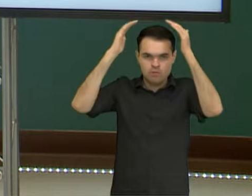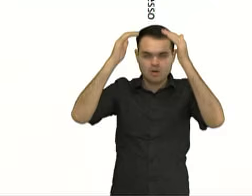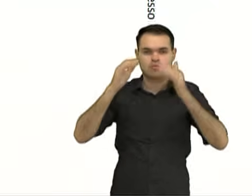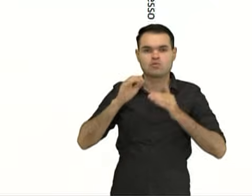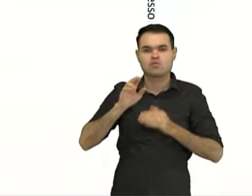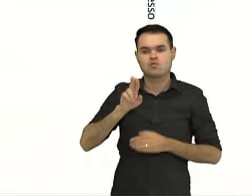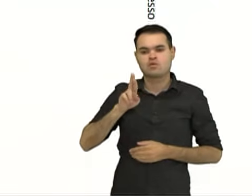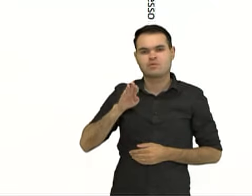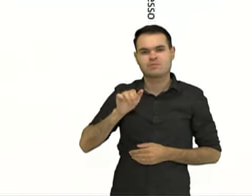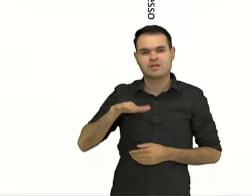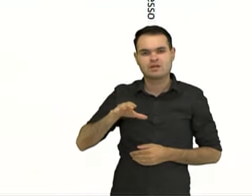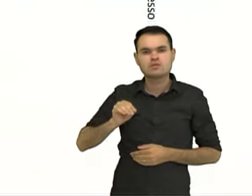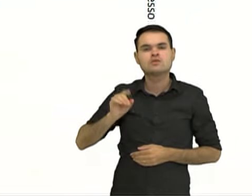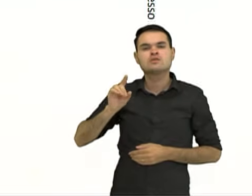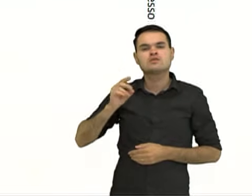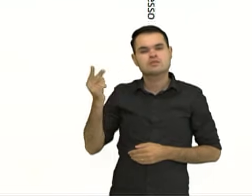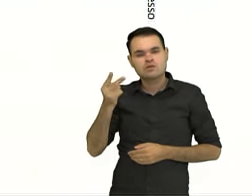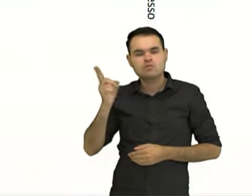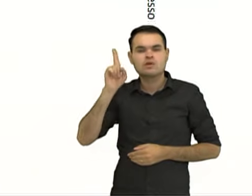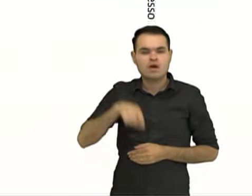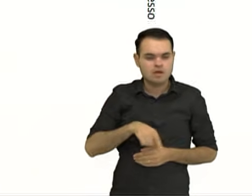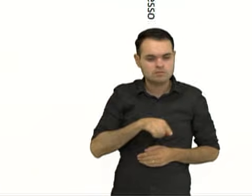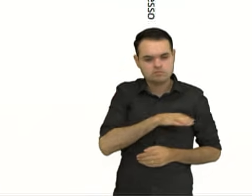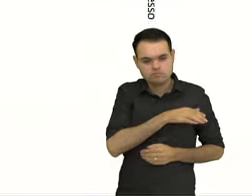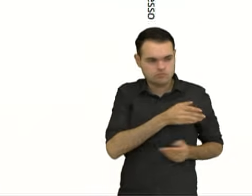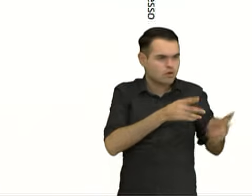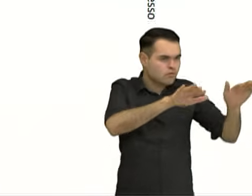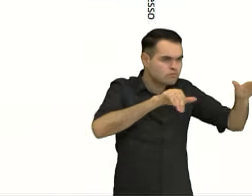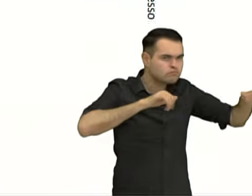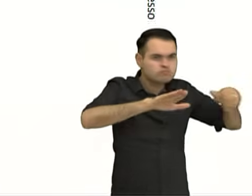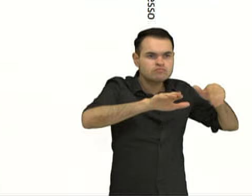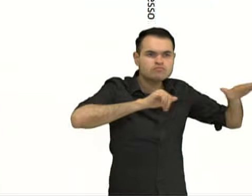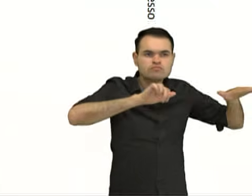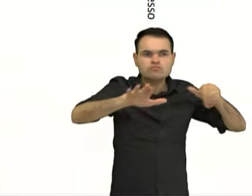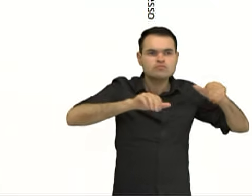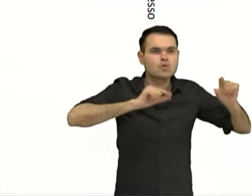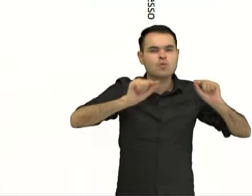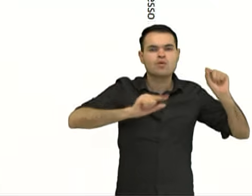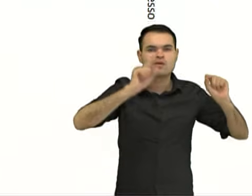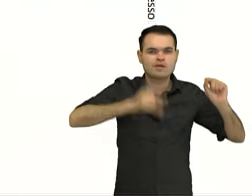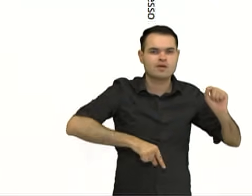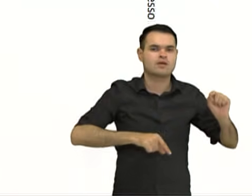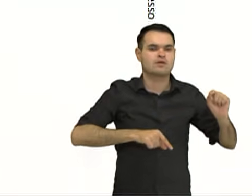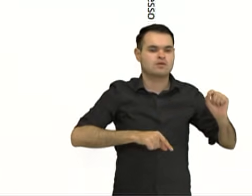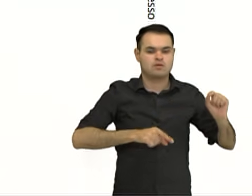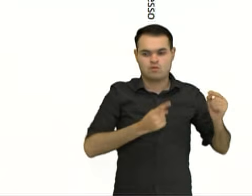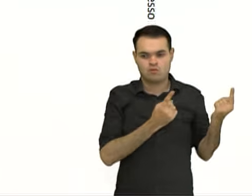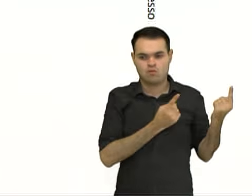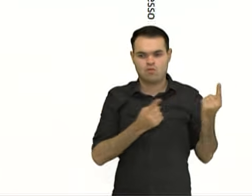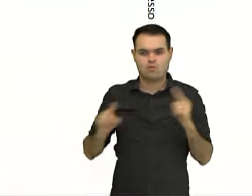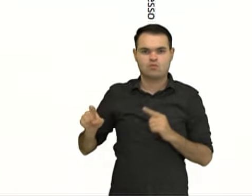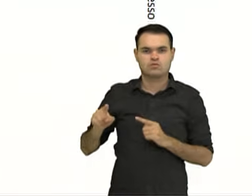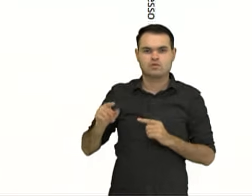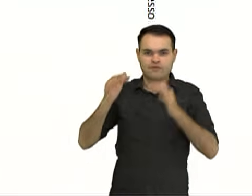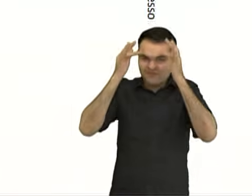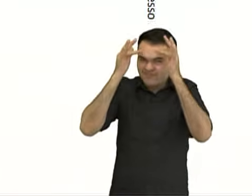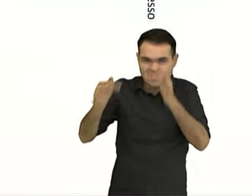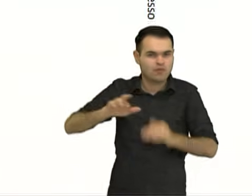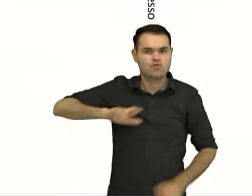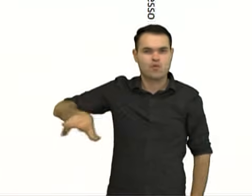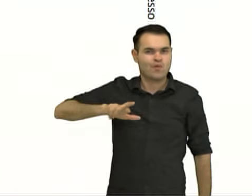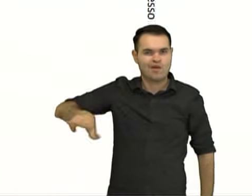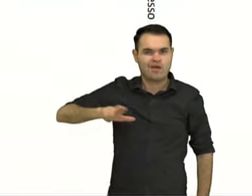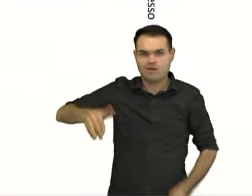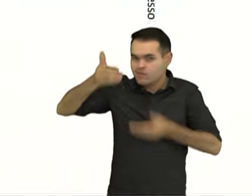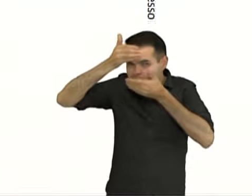II convocou os cristãos para uma guerra santa contra os infiéis. Quem eram esses infiéis, né?